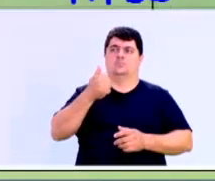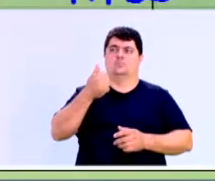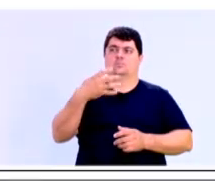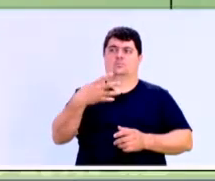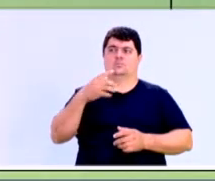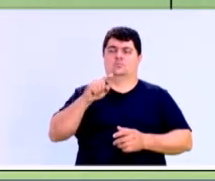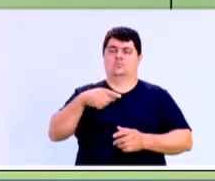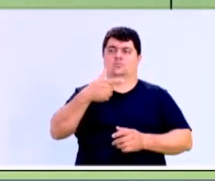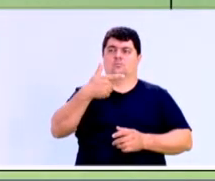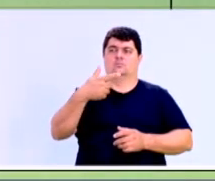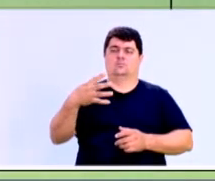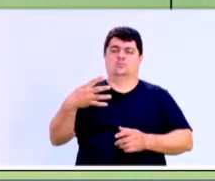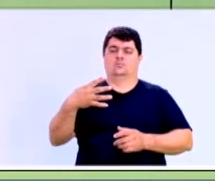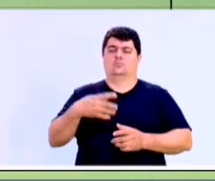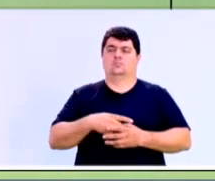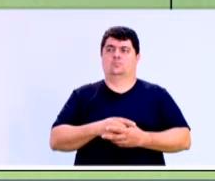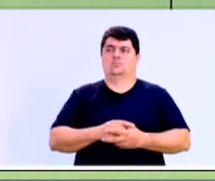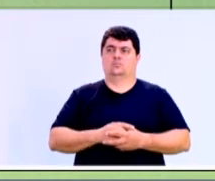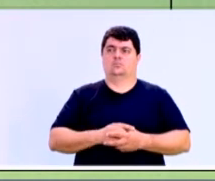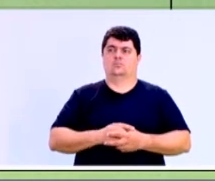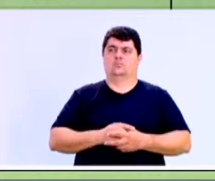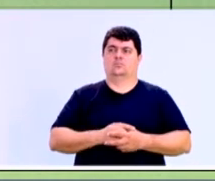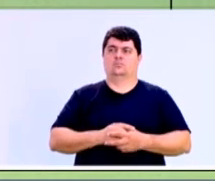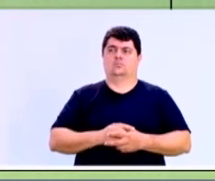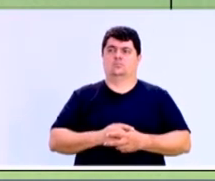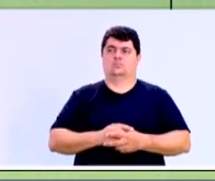14,24. 14,24.